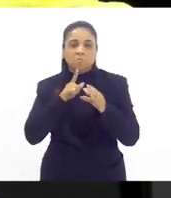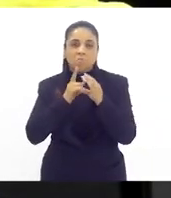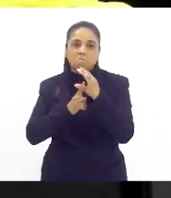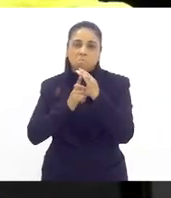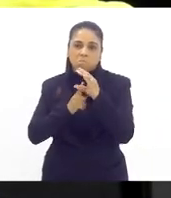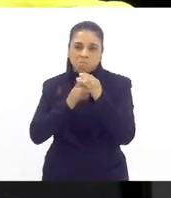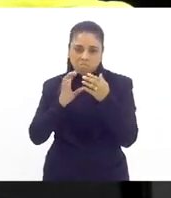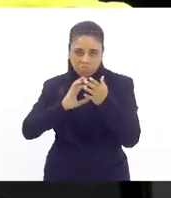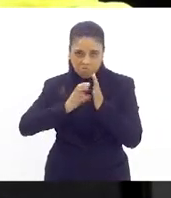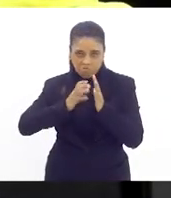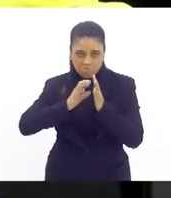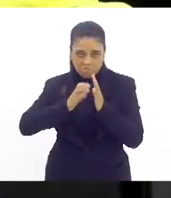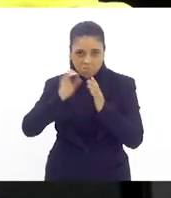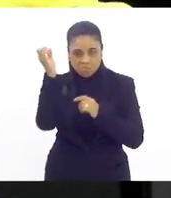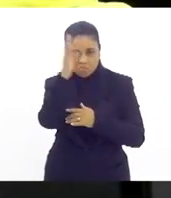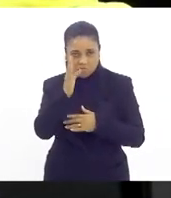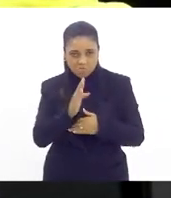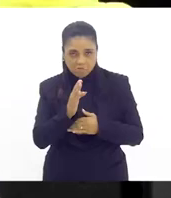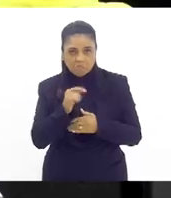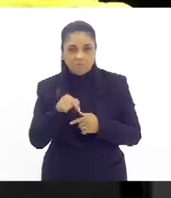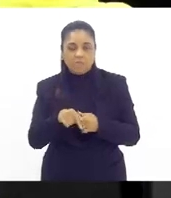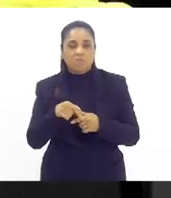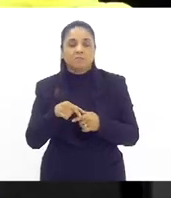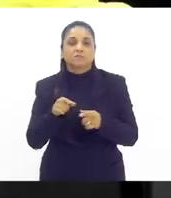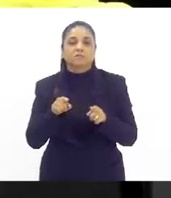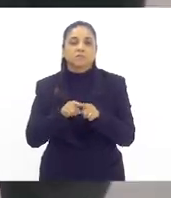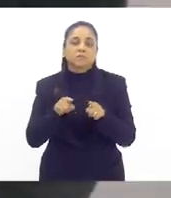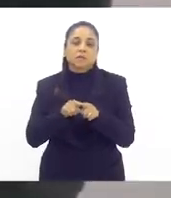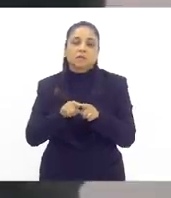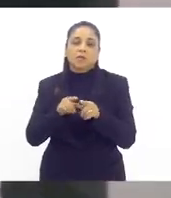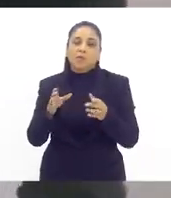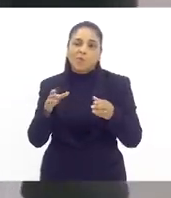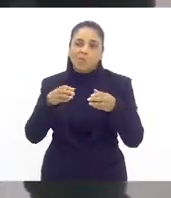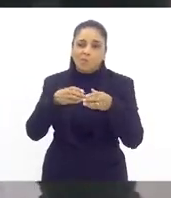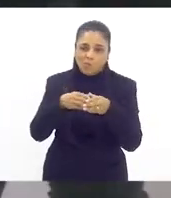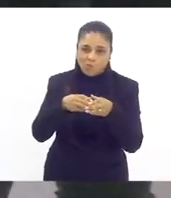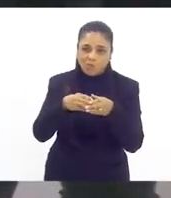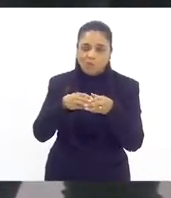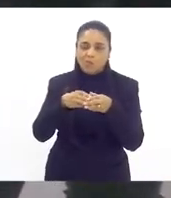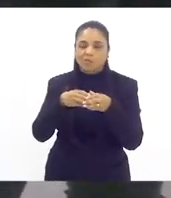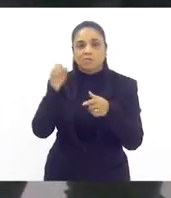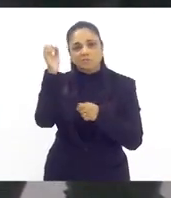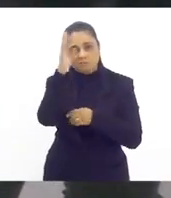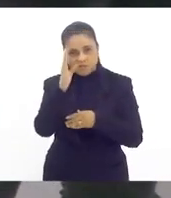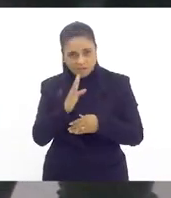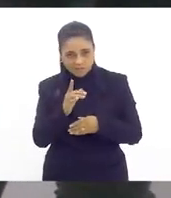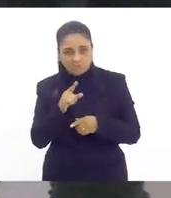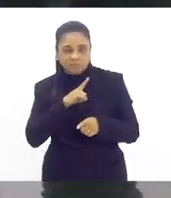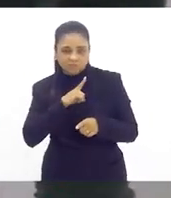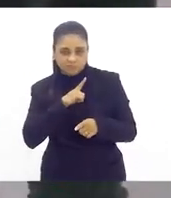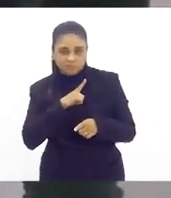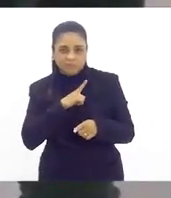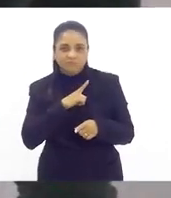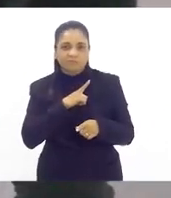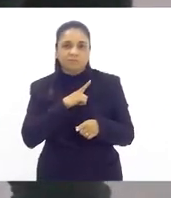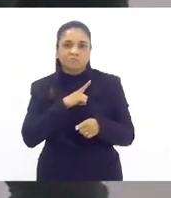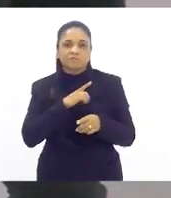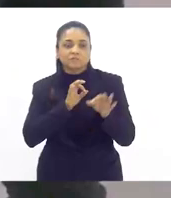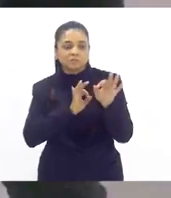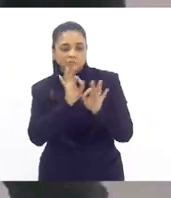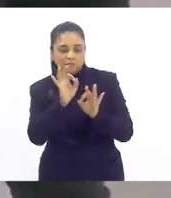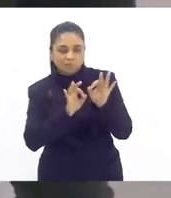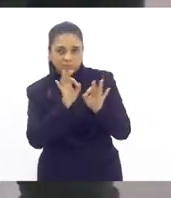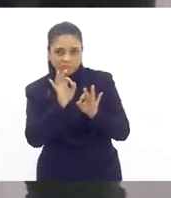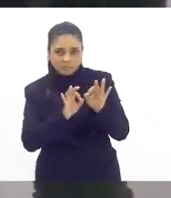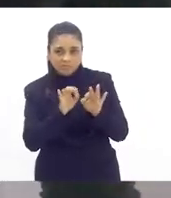Brasileiro e do coletivo HQ Unidos que é um coletivo de quadrinistas no Brasil e também se organiza